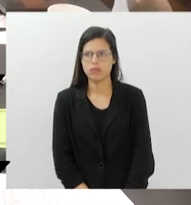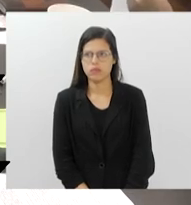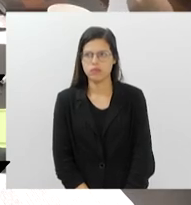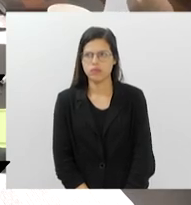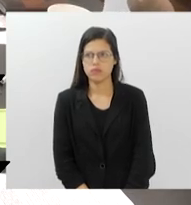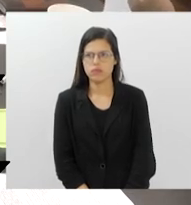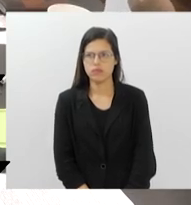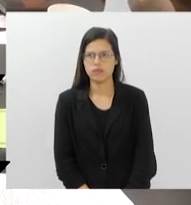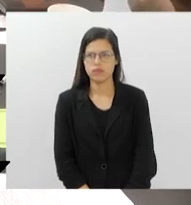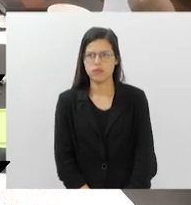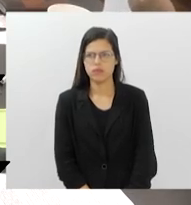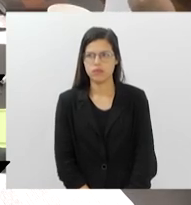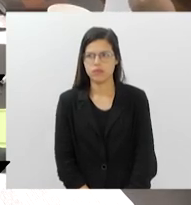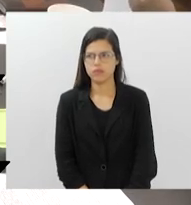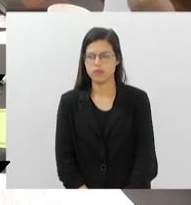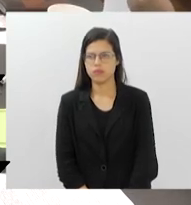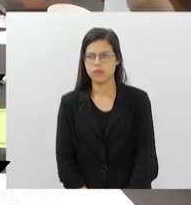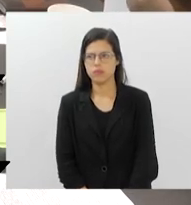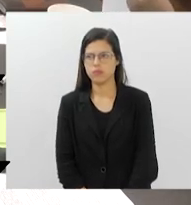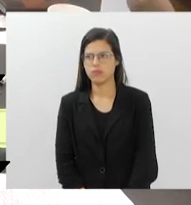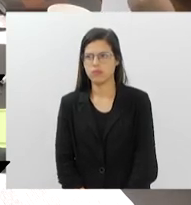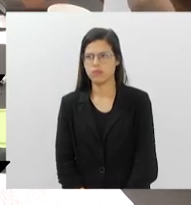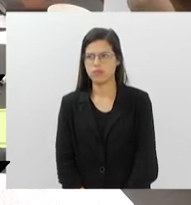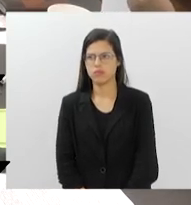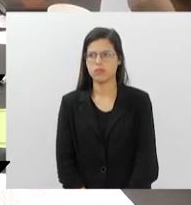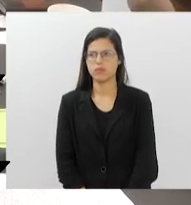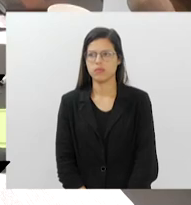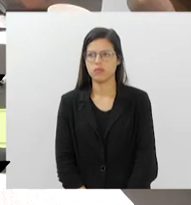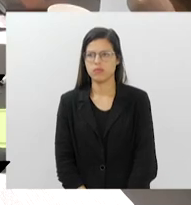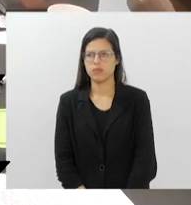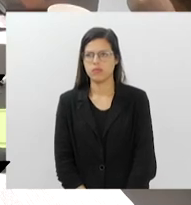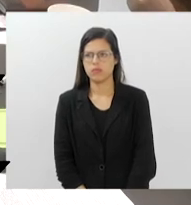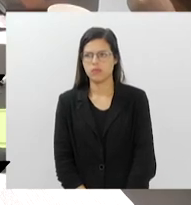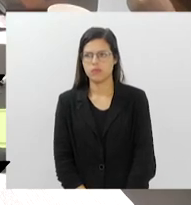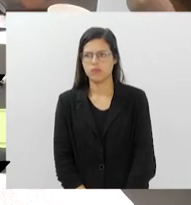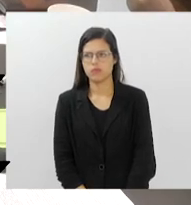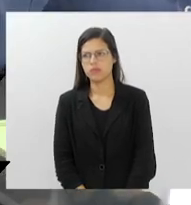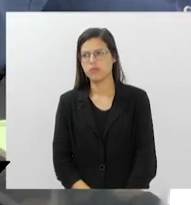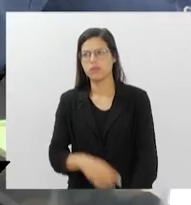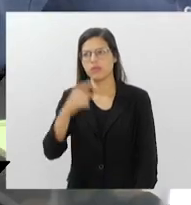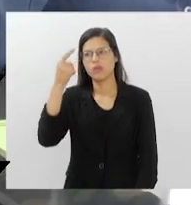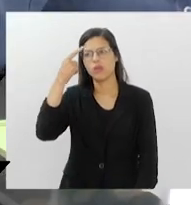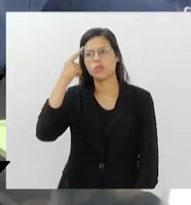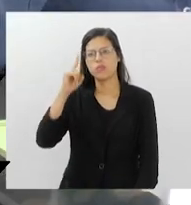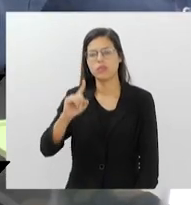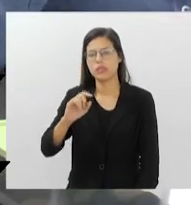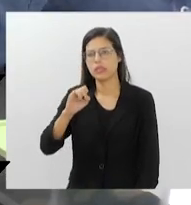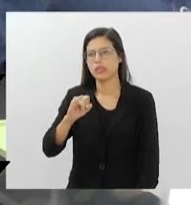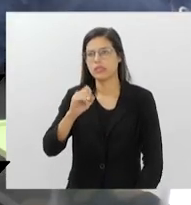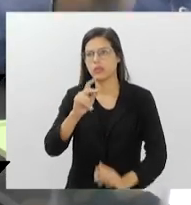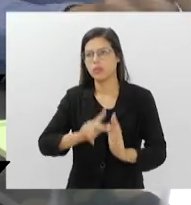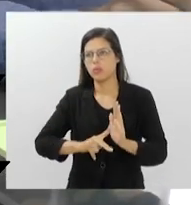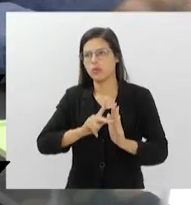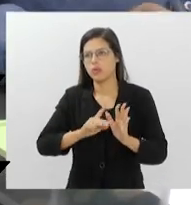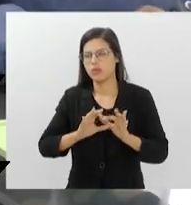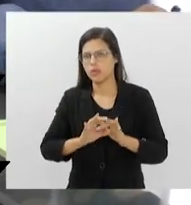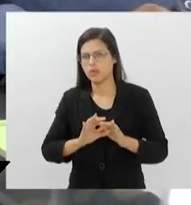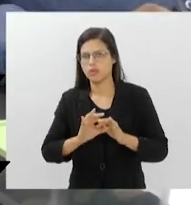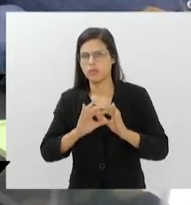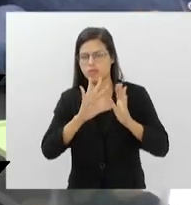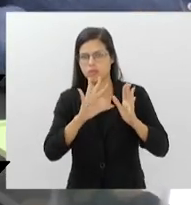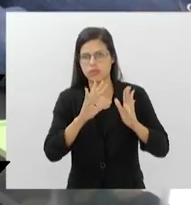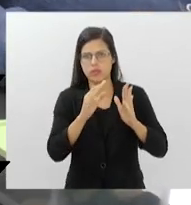isso eu não sei se num num projeto que é o autoriza a criar um programa A gente pode